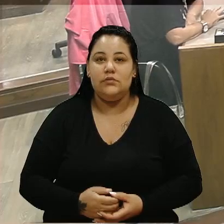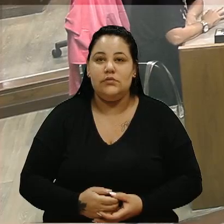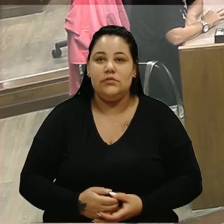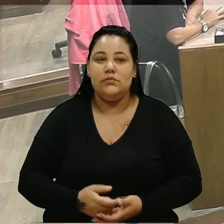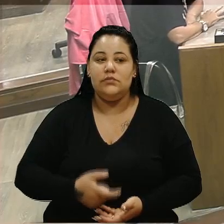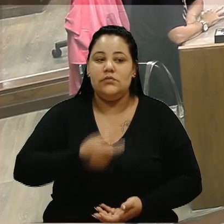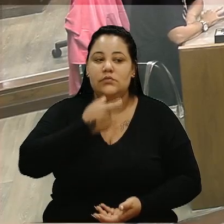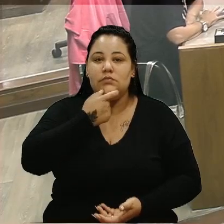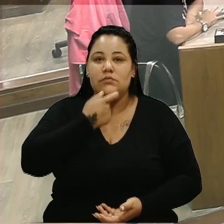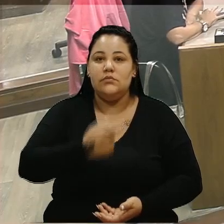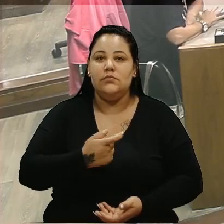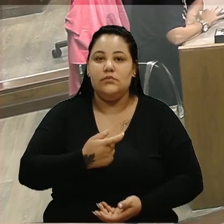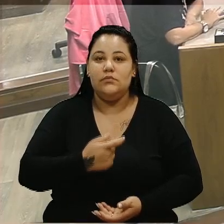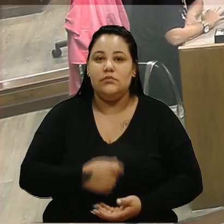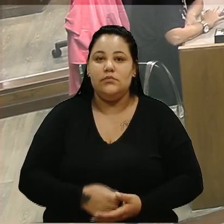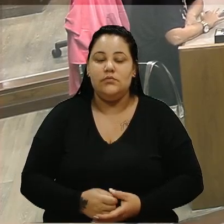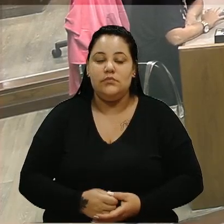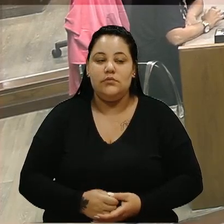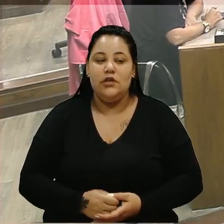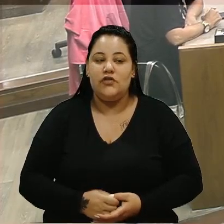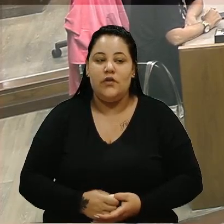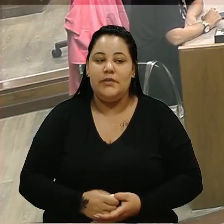Cristiano Becker, o querido.